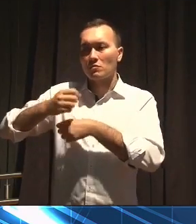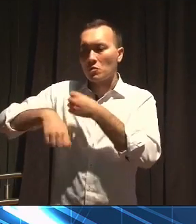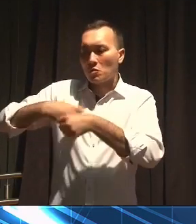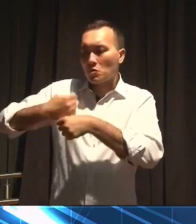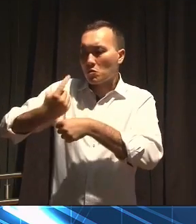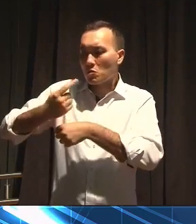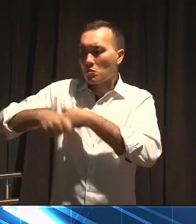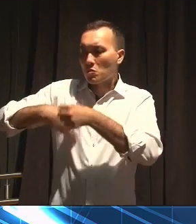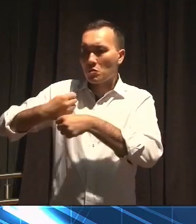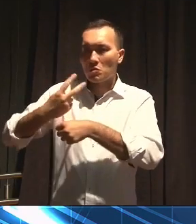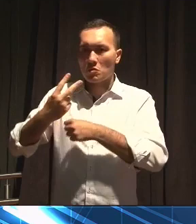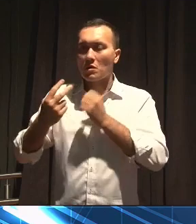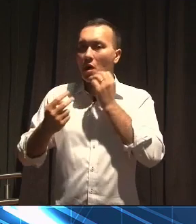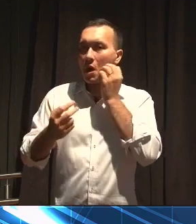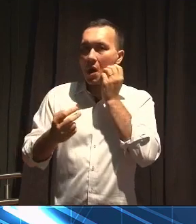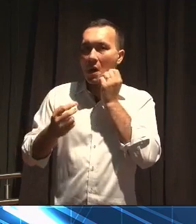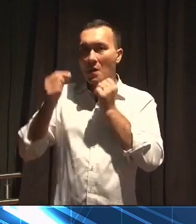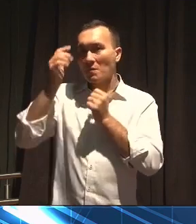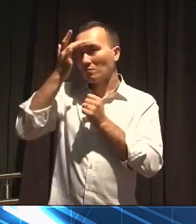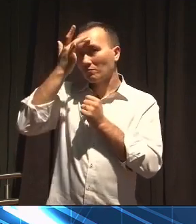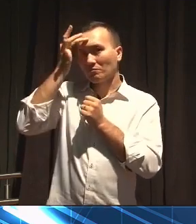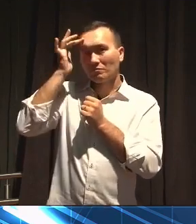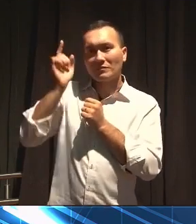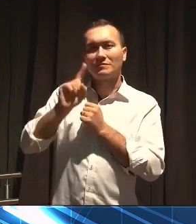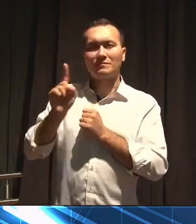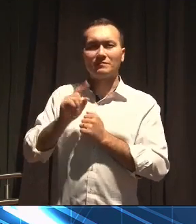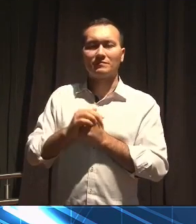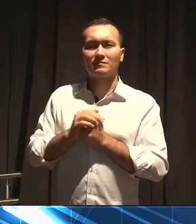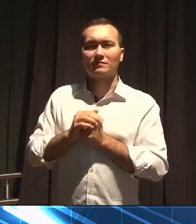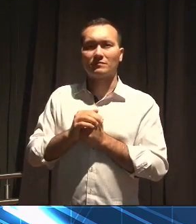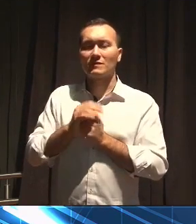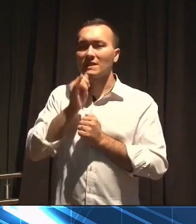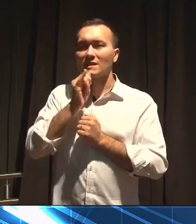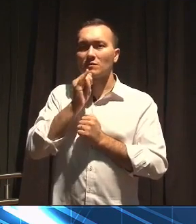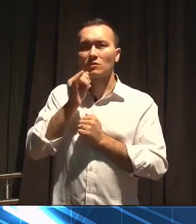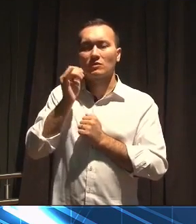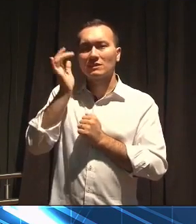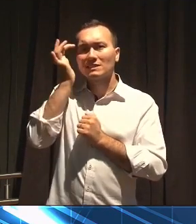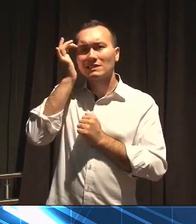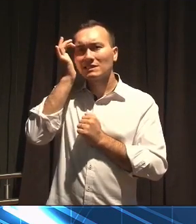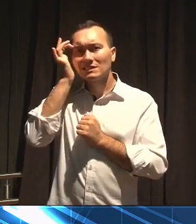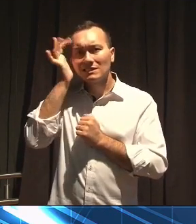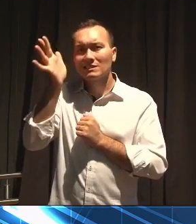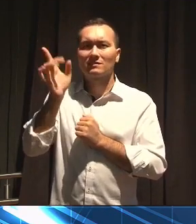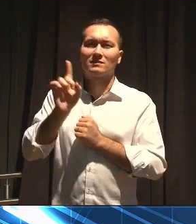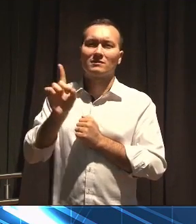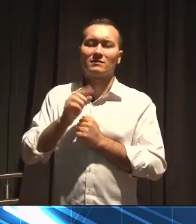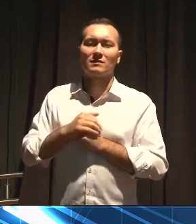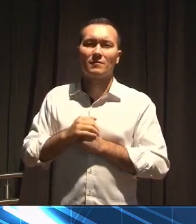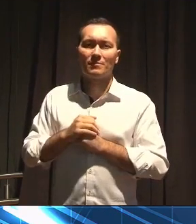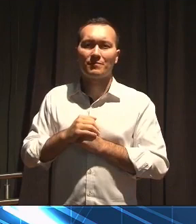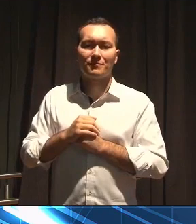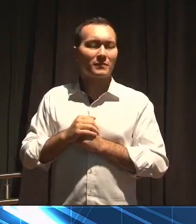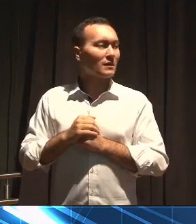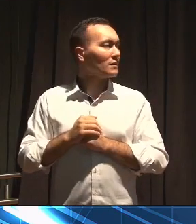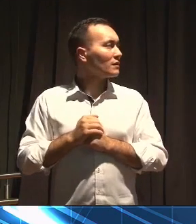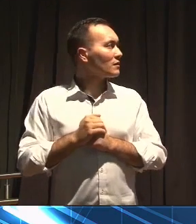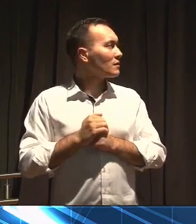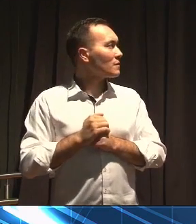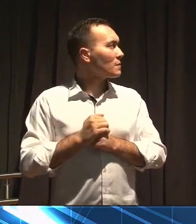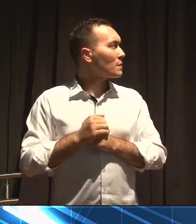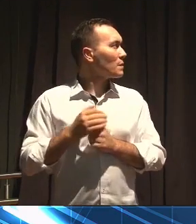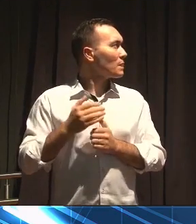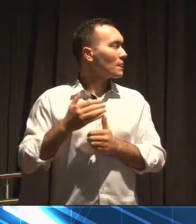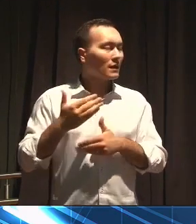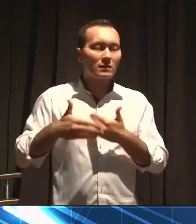mais para a parte de FinOps. Claro que de uma forma um pouco mais incipiente ali, muito mais inicial. A gente começou a fazer primeiro a análise